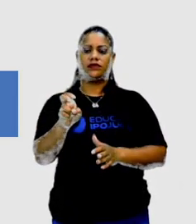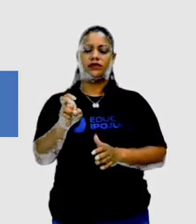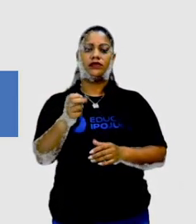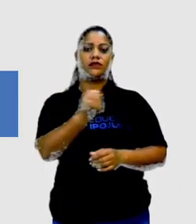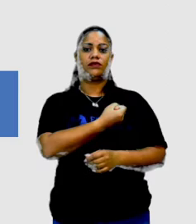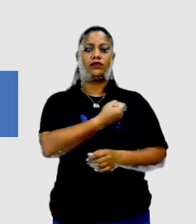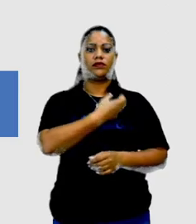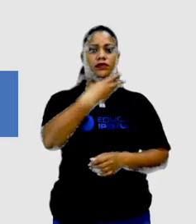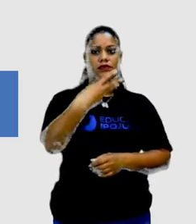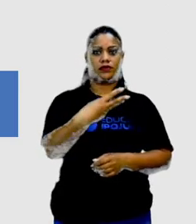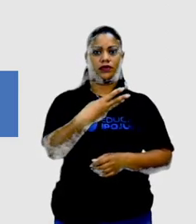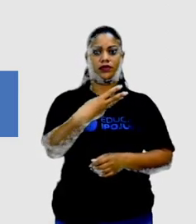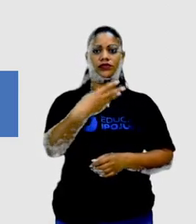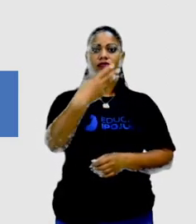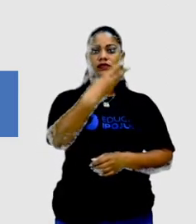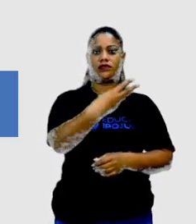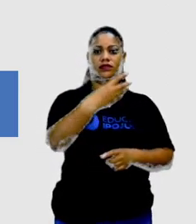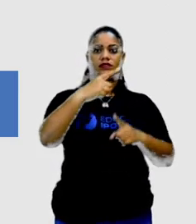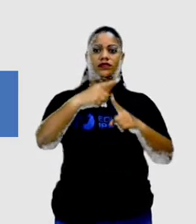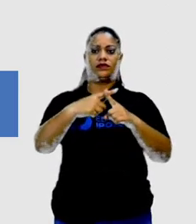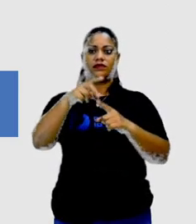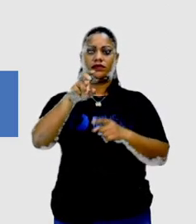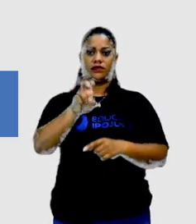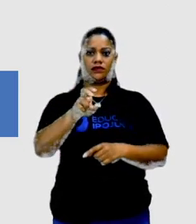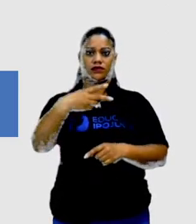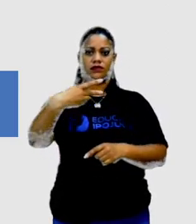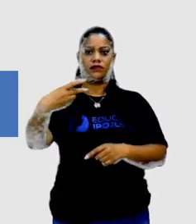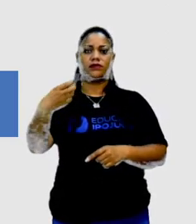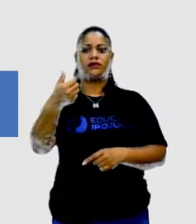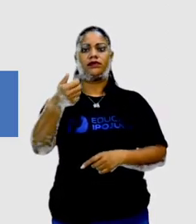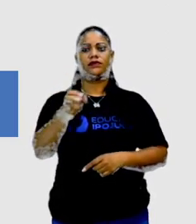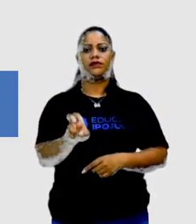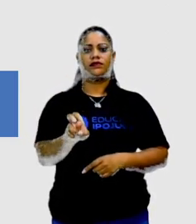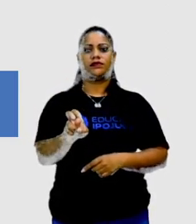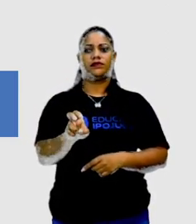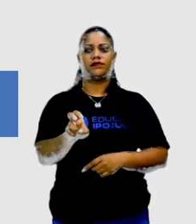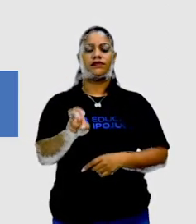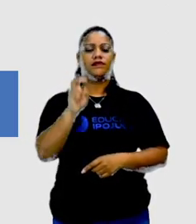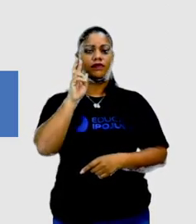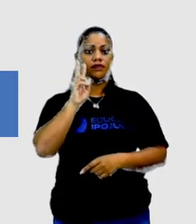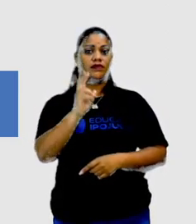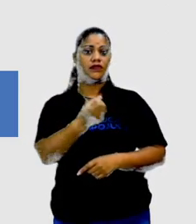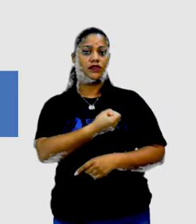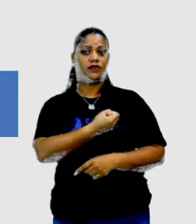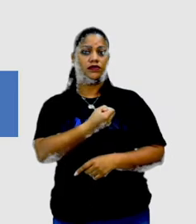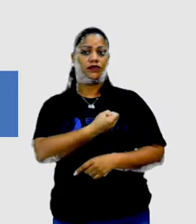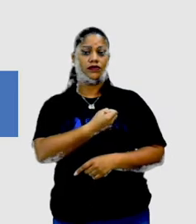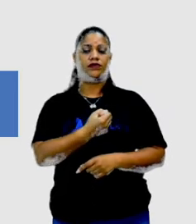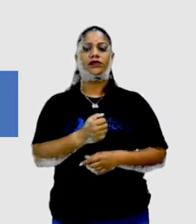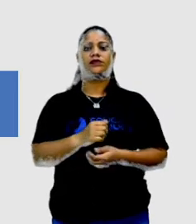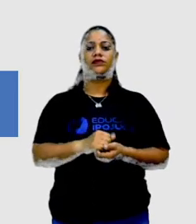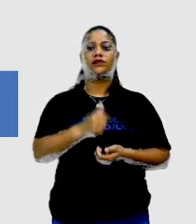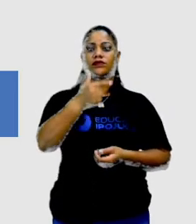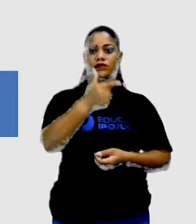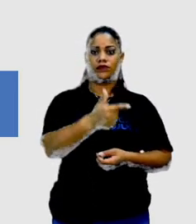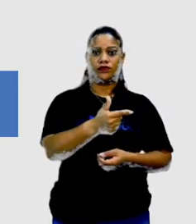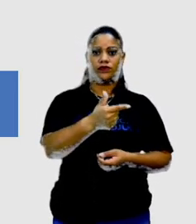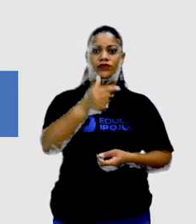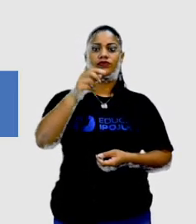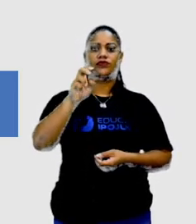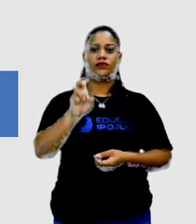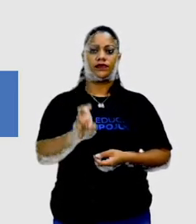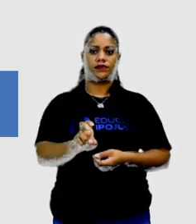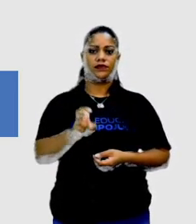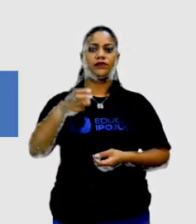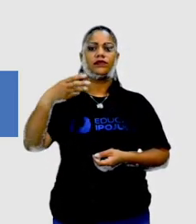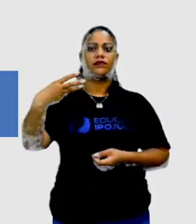3. 3 vezes 5 dá 15. Então, olha esses números aqui embaixo. 2,